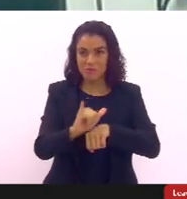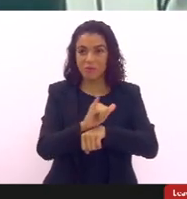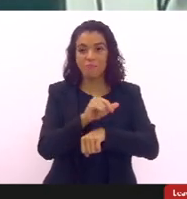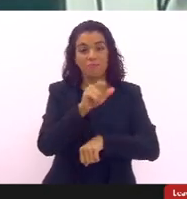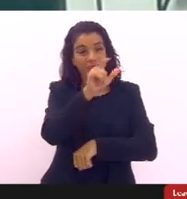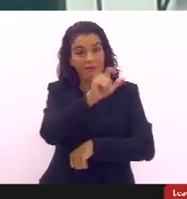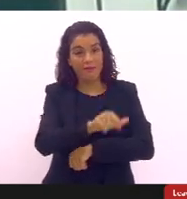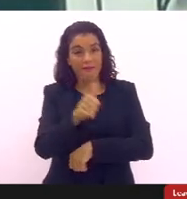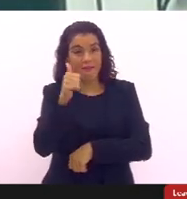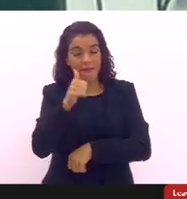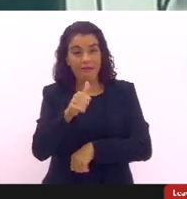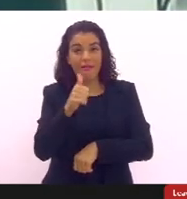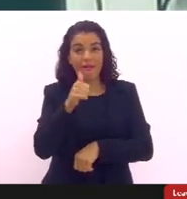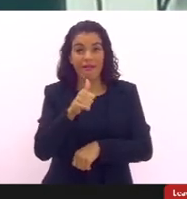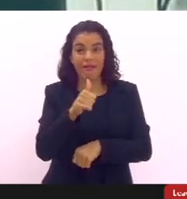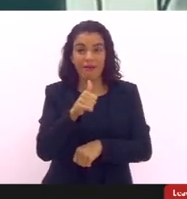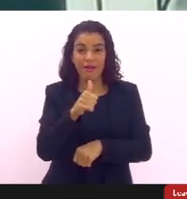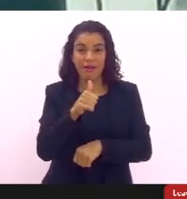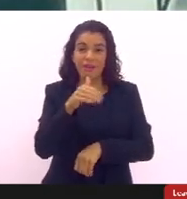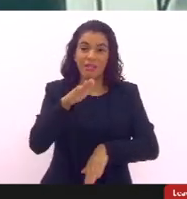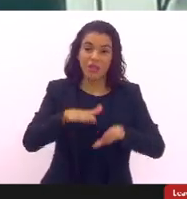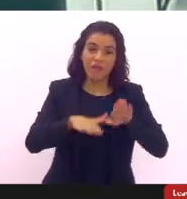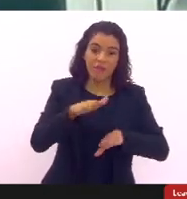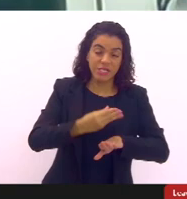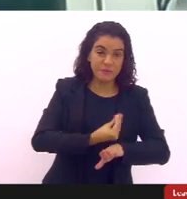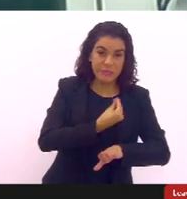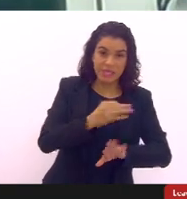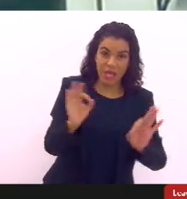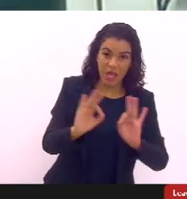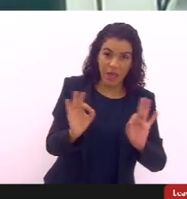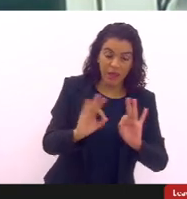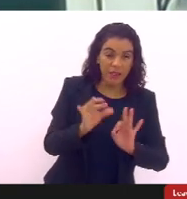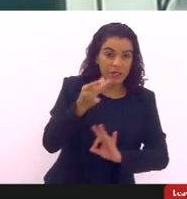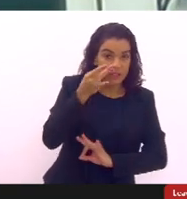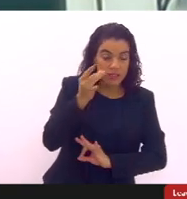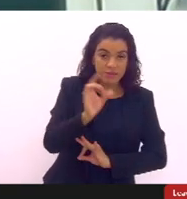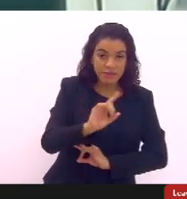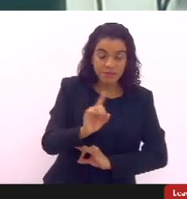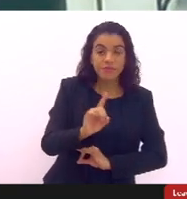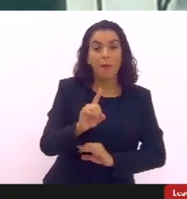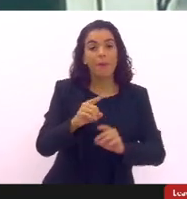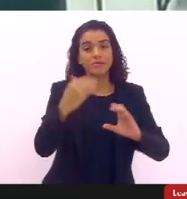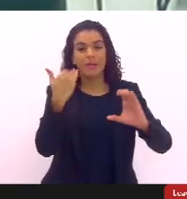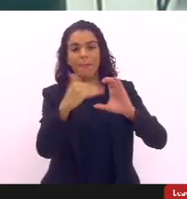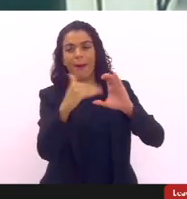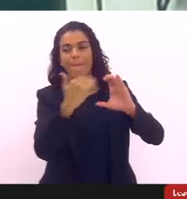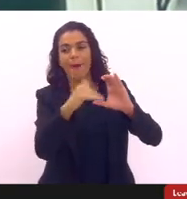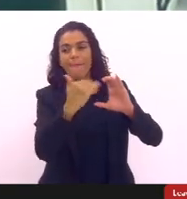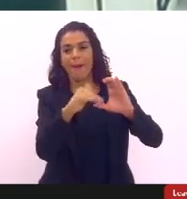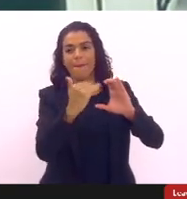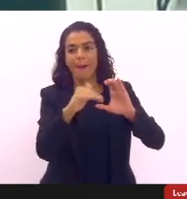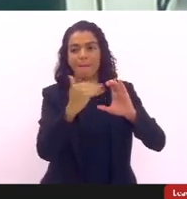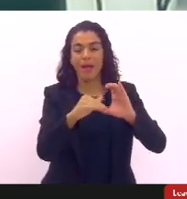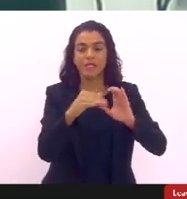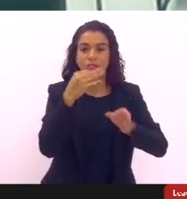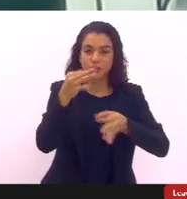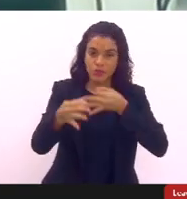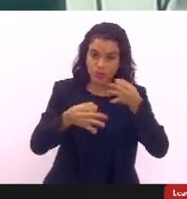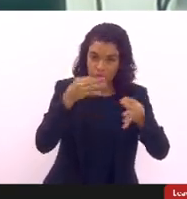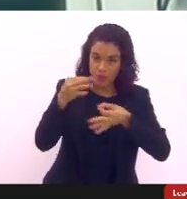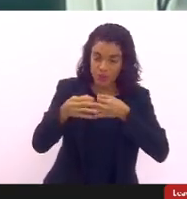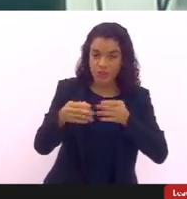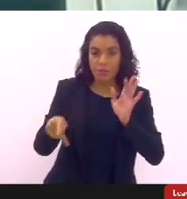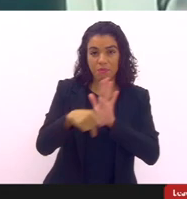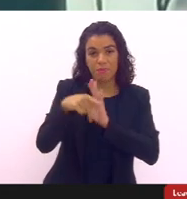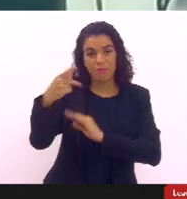Ela, embora talvez não presencialmente, mas ela encaminhou sugestões com relação à própria